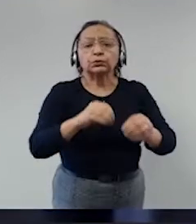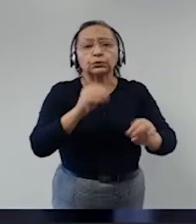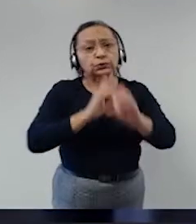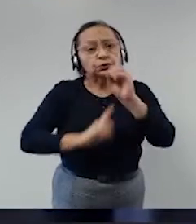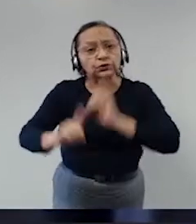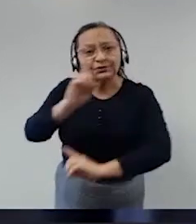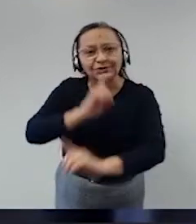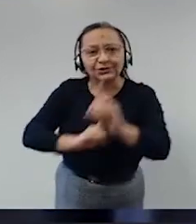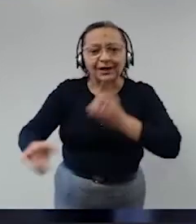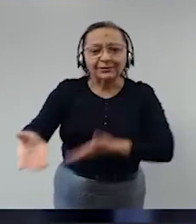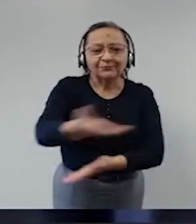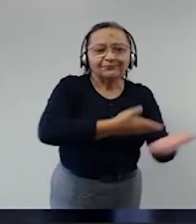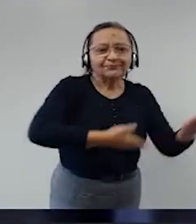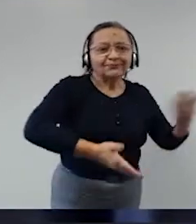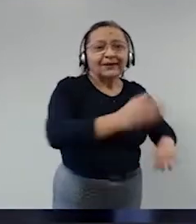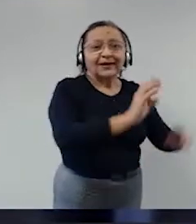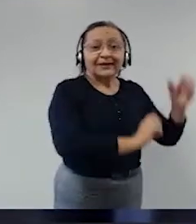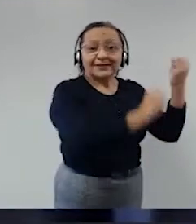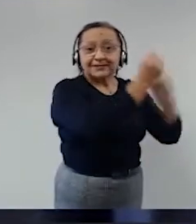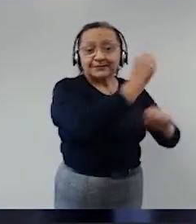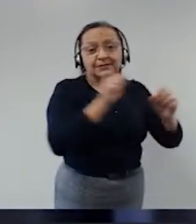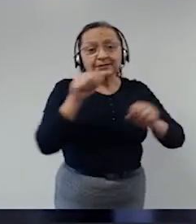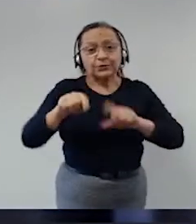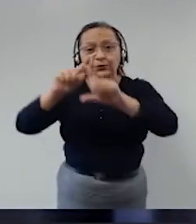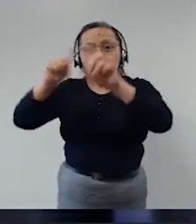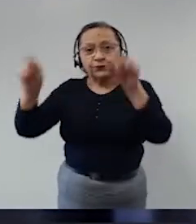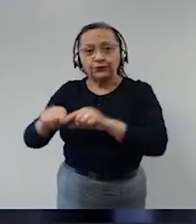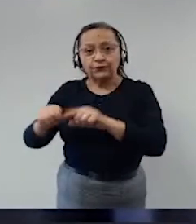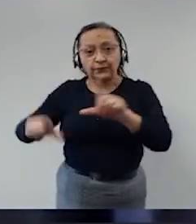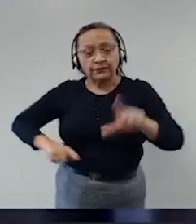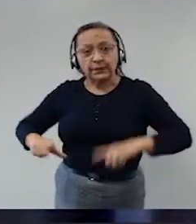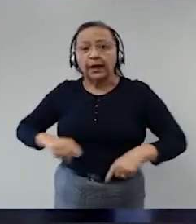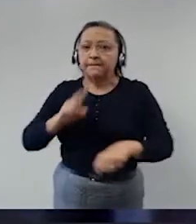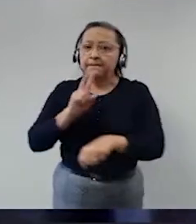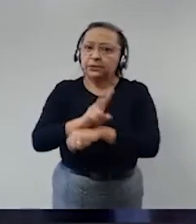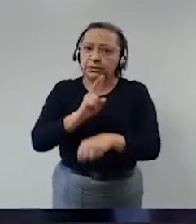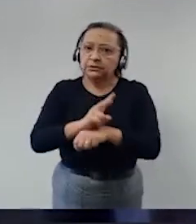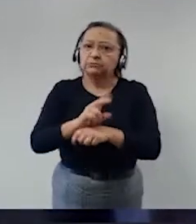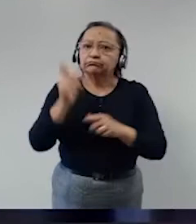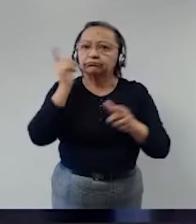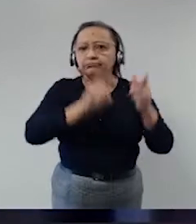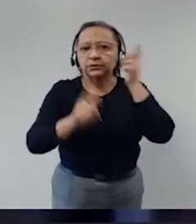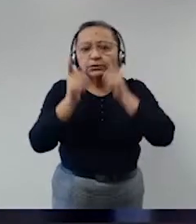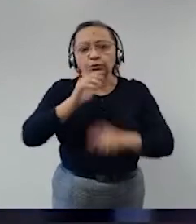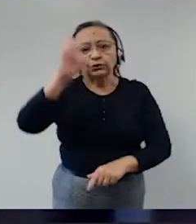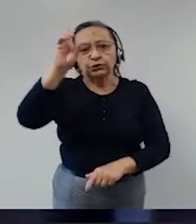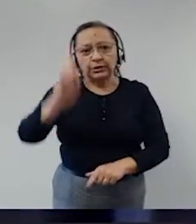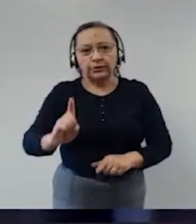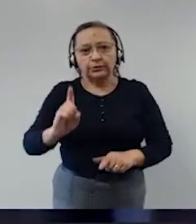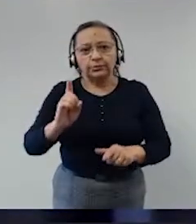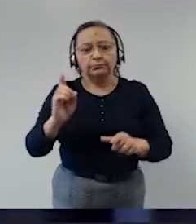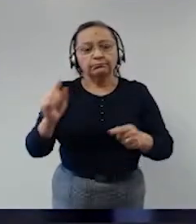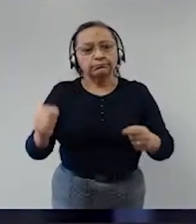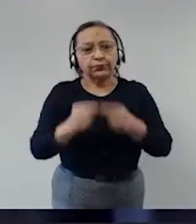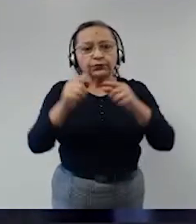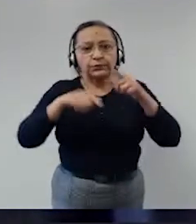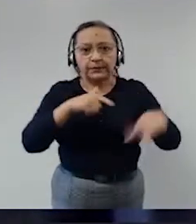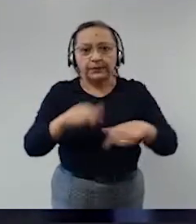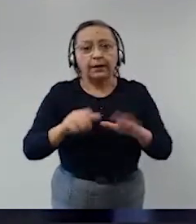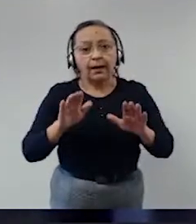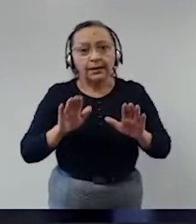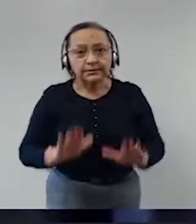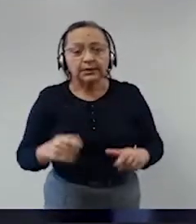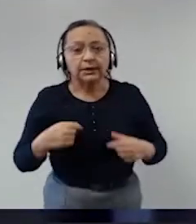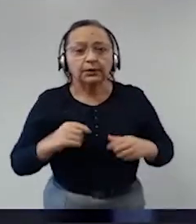diálogo inevitável e imprescindível à manutenção das conquistas dos direitos trabalhistas. Então, é assim que